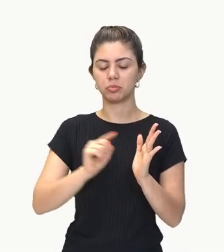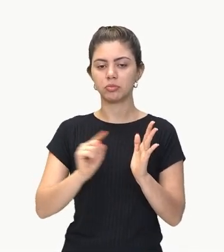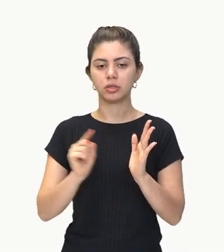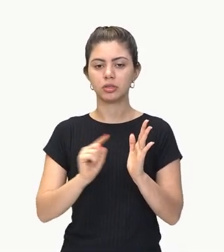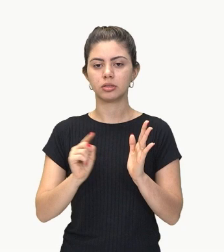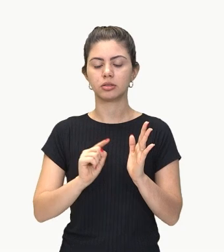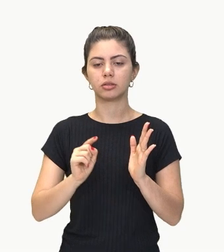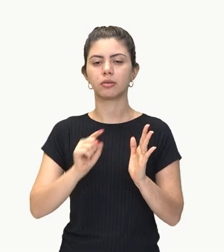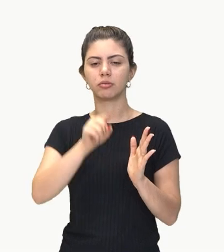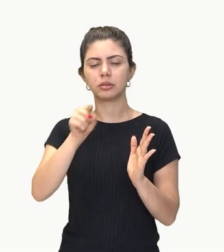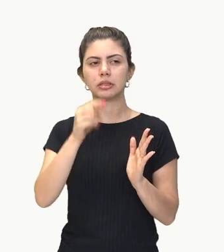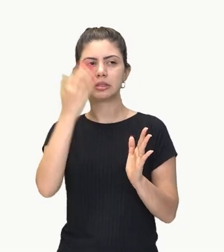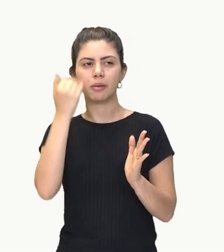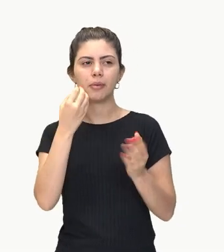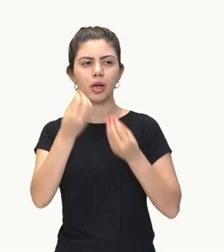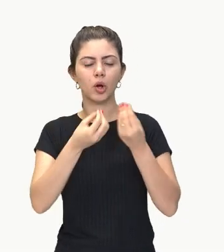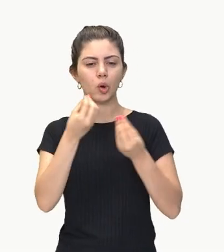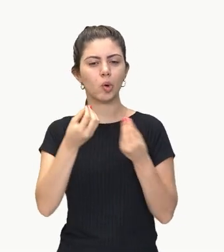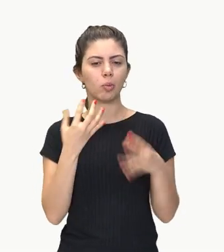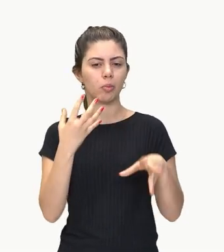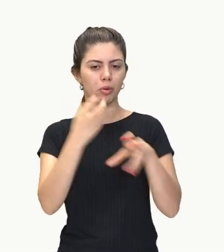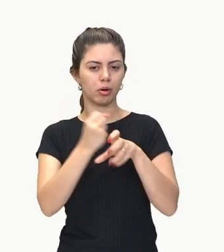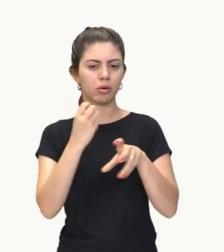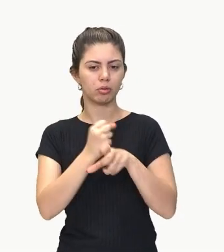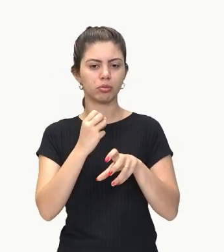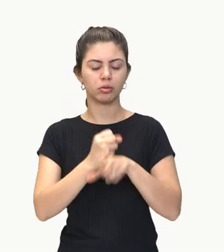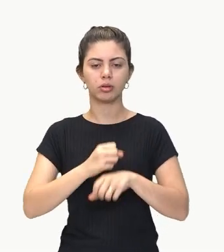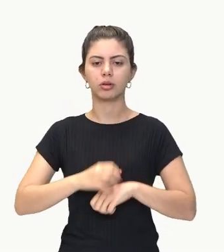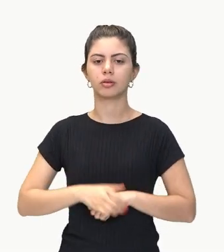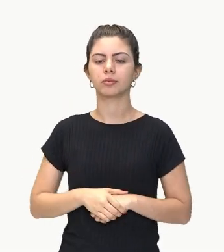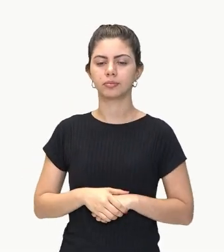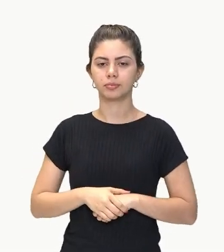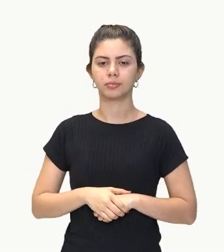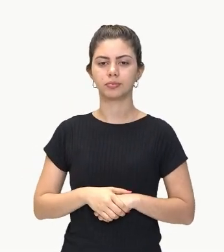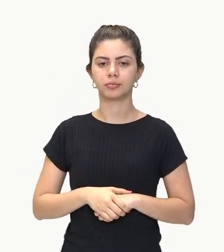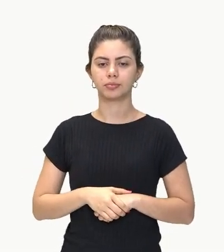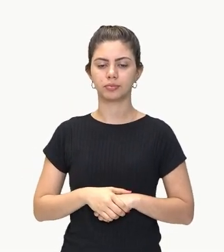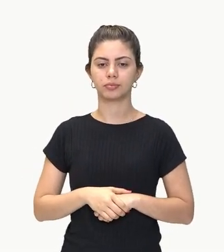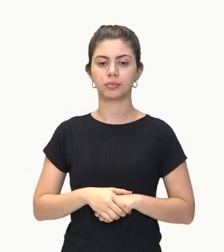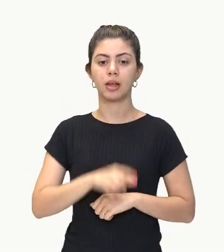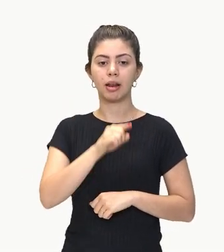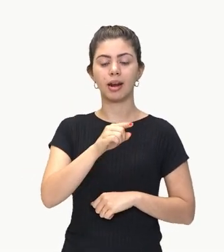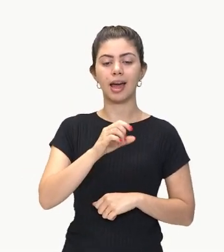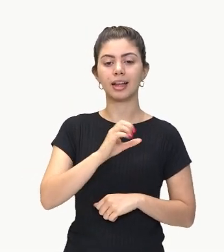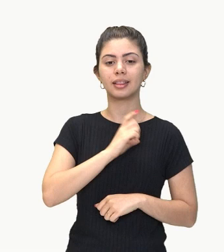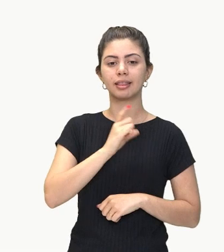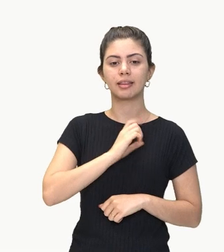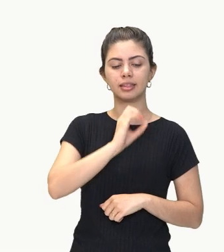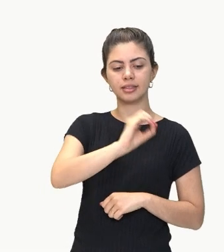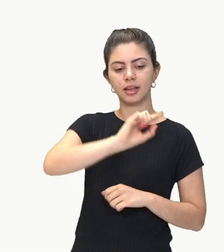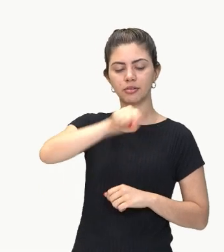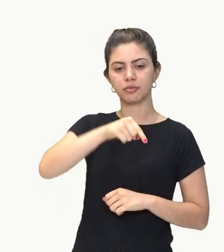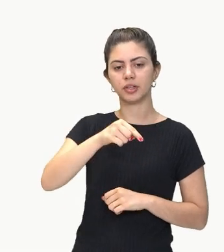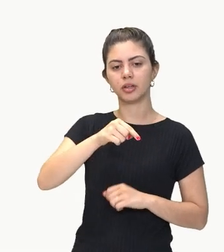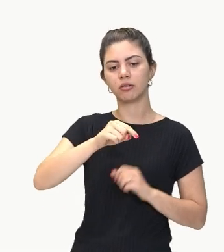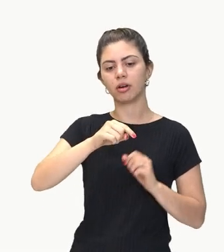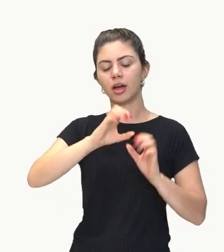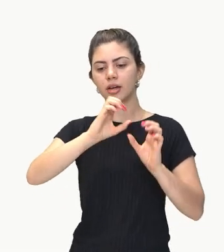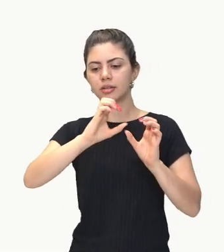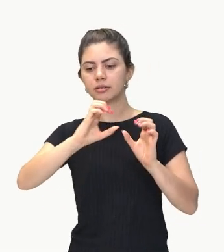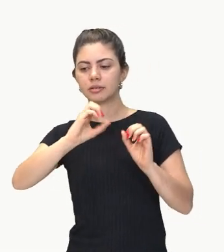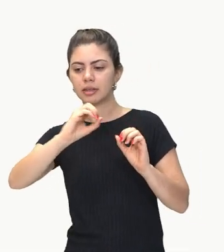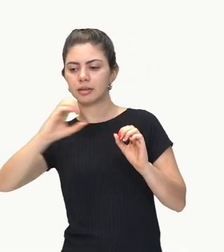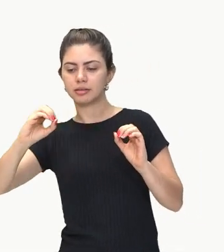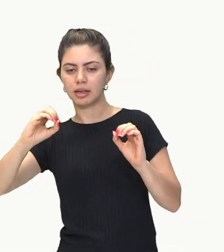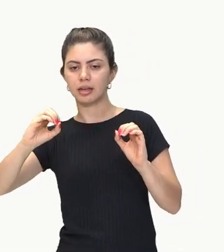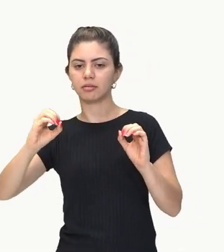se familiarizarem aí que não precisa se tiver o 0 depois do último número ali, depois da vírgula, tá? E aí vamos